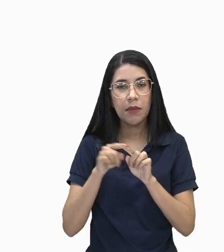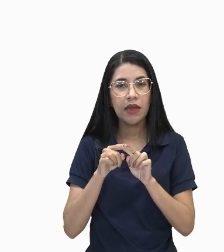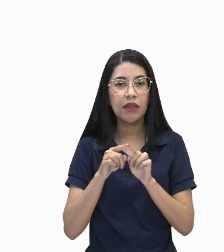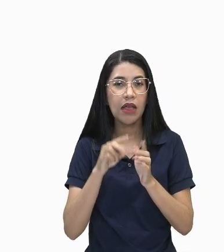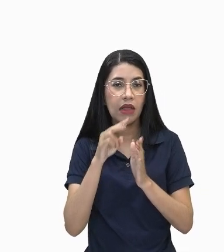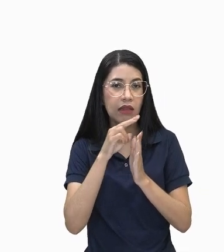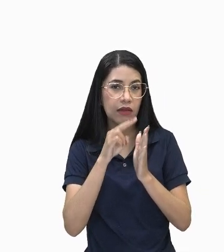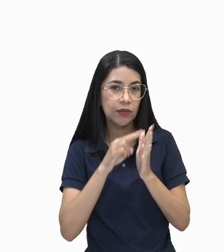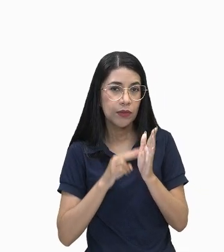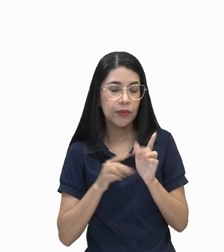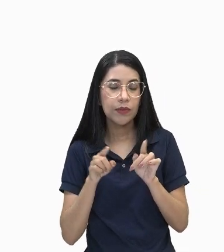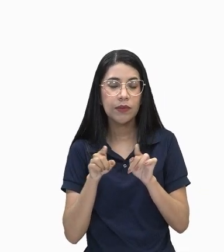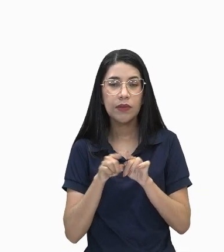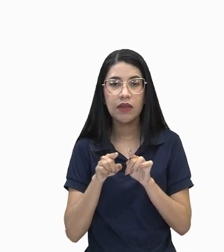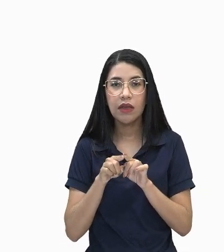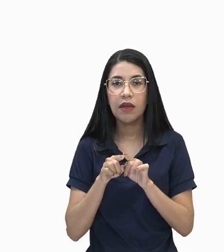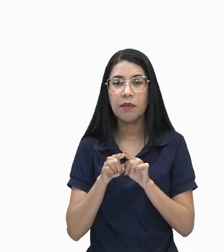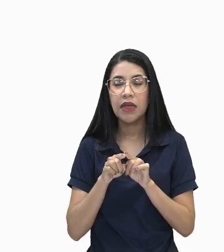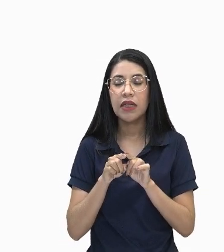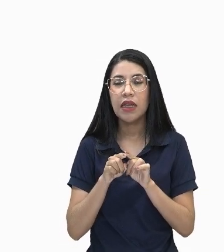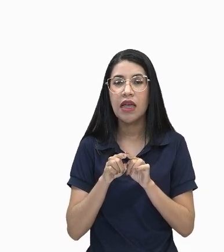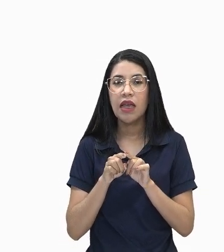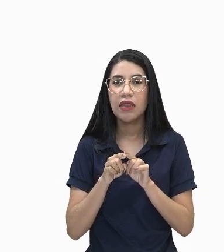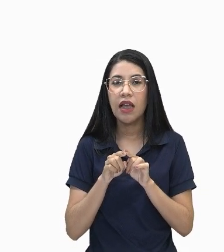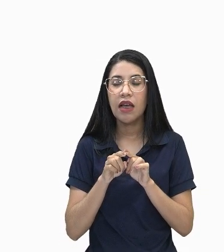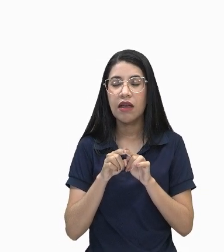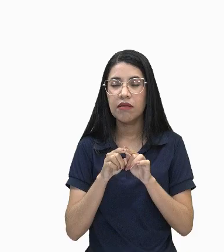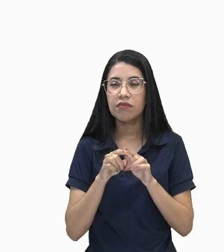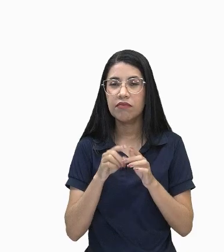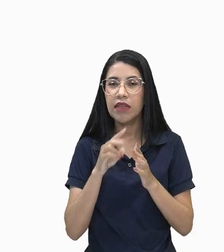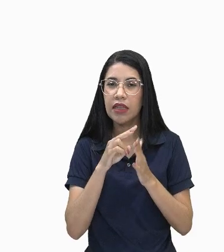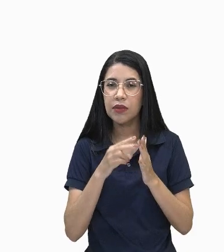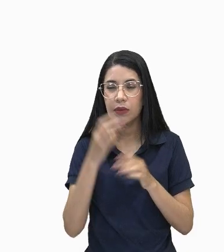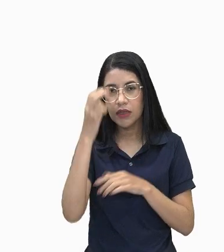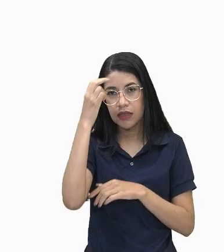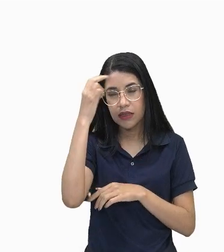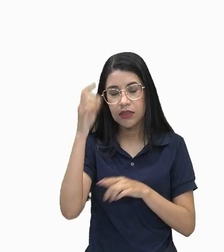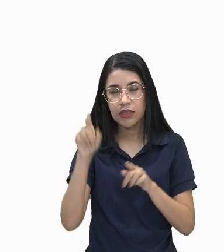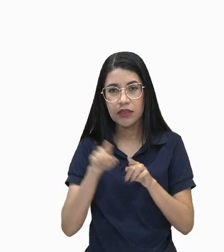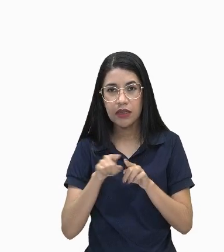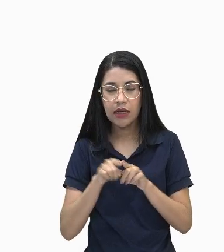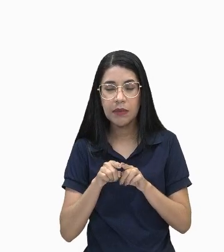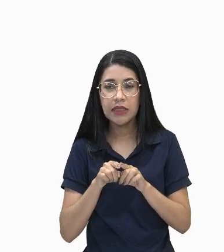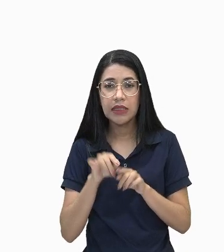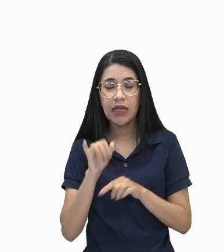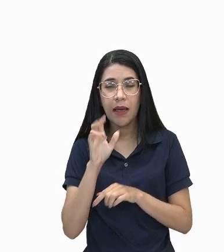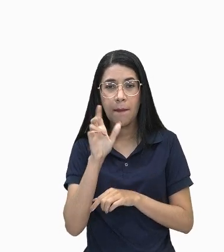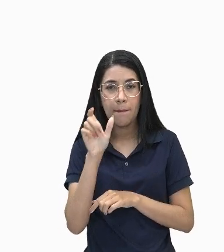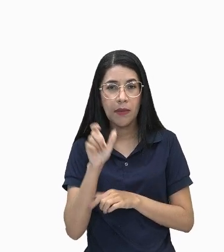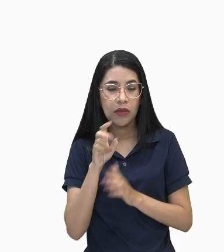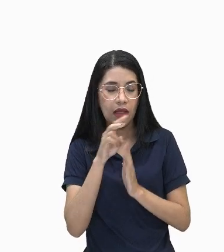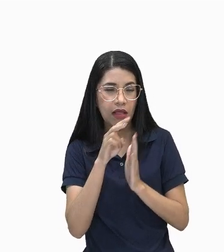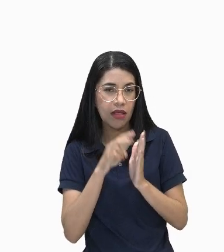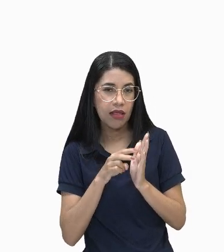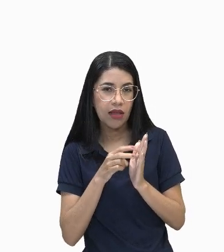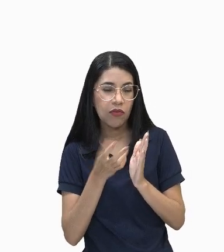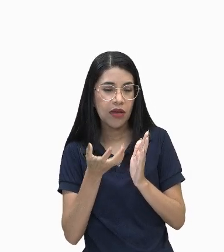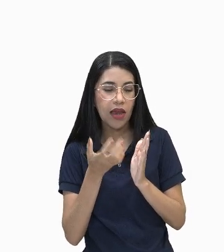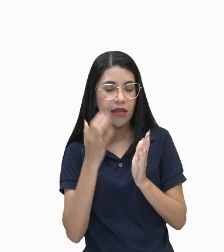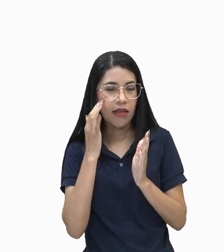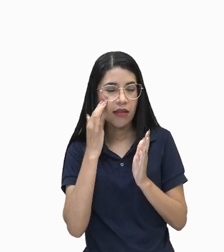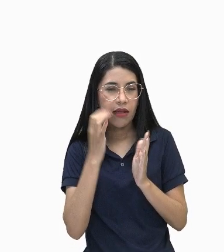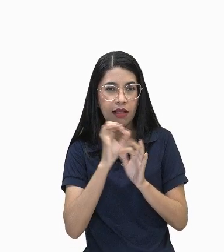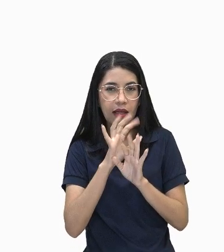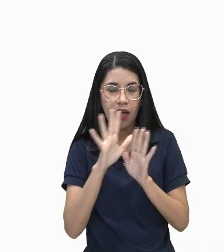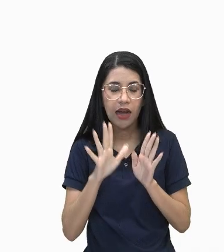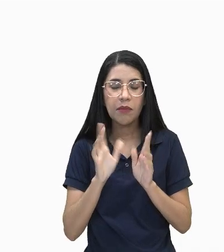da leitura e da honestidade intelectual, certo? Quem lê com os olhos de quem quer entender bem,